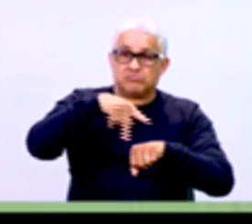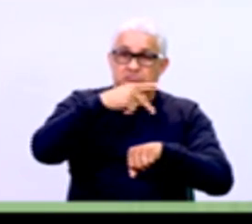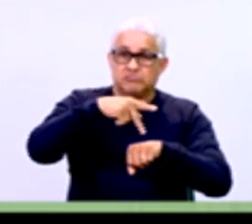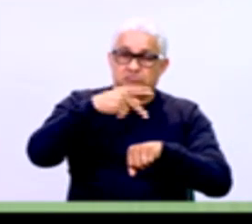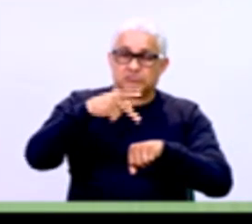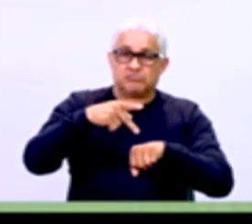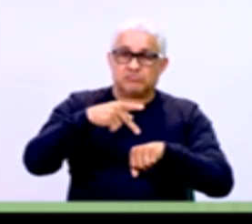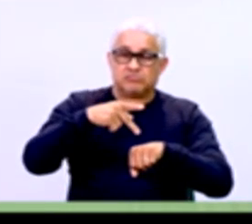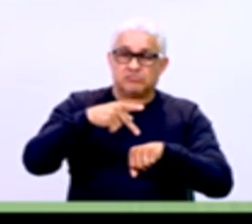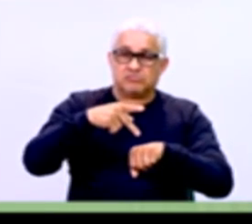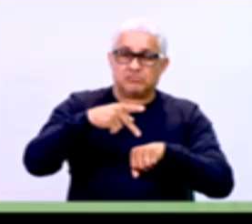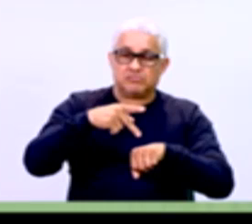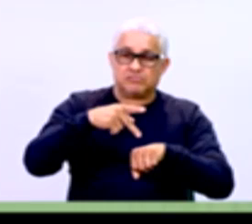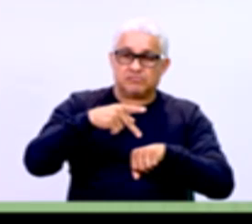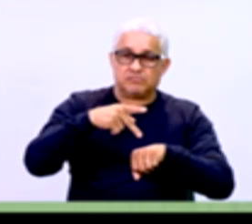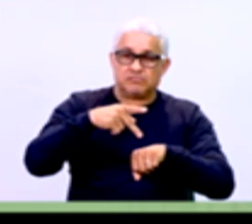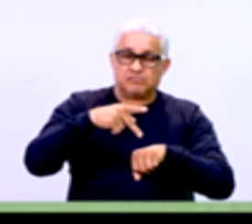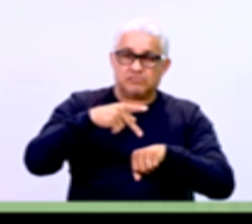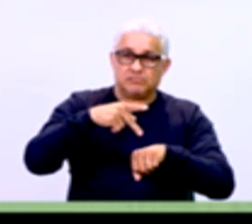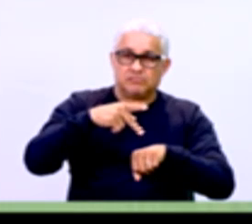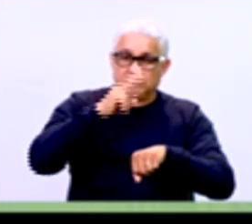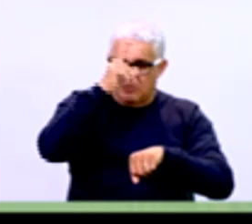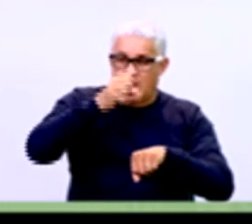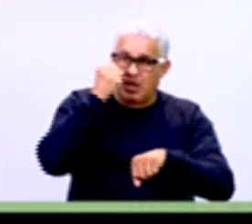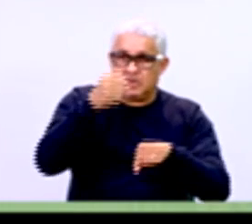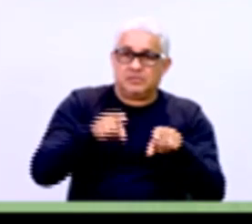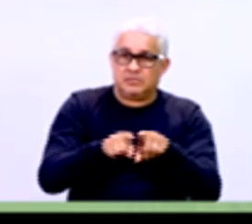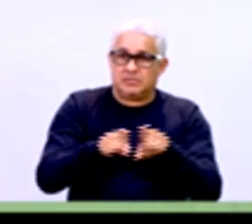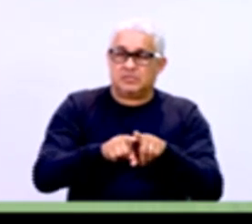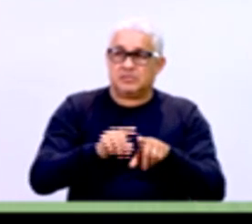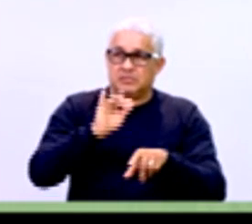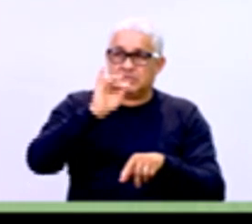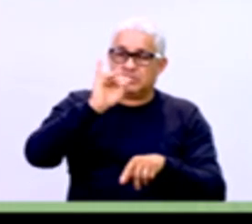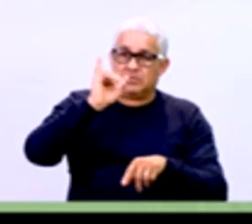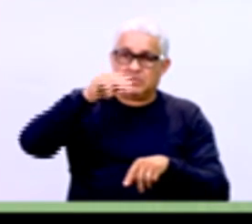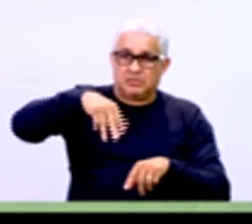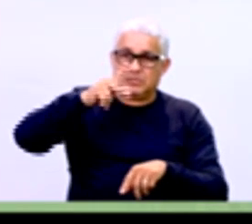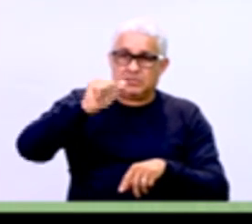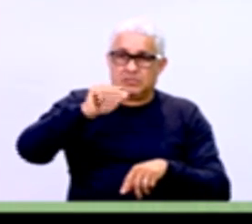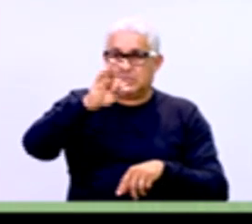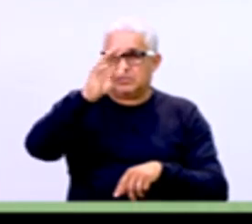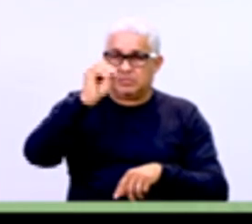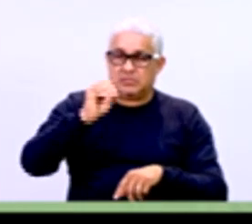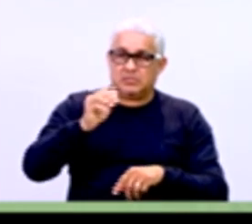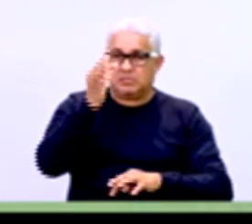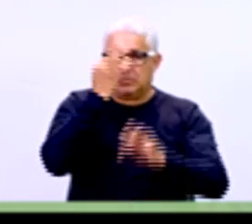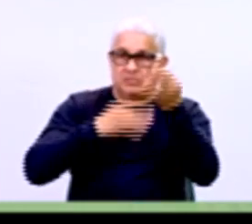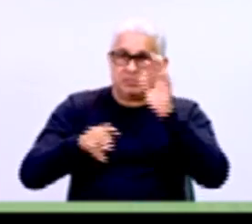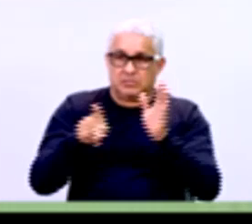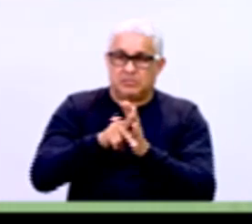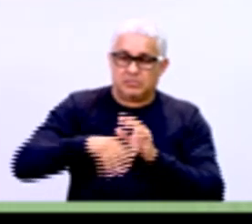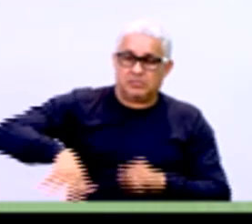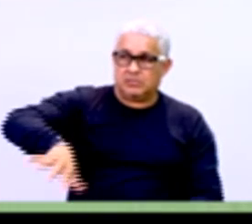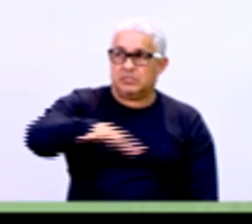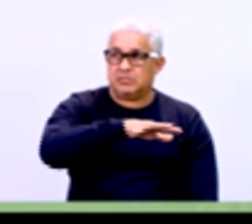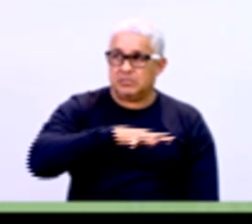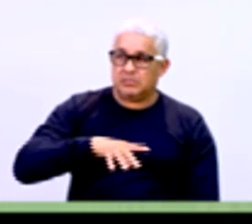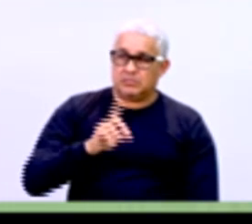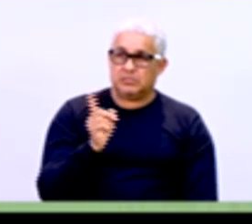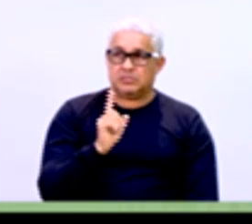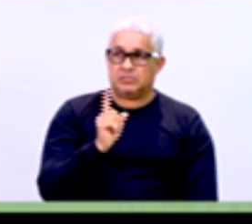mundo, voltada para o impacto dos recursos tecnológicos no meio ambiente? Não, não. É um